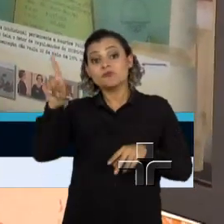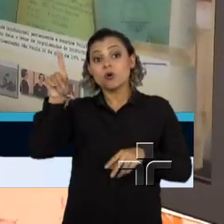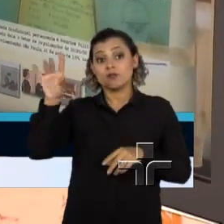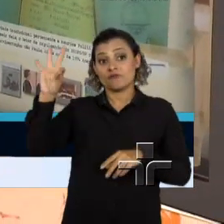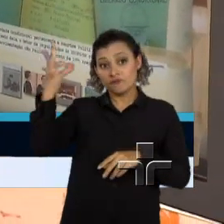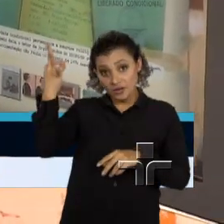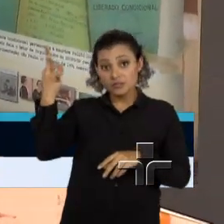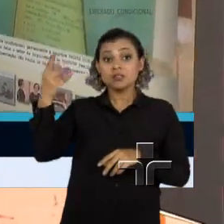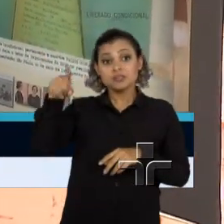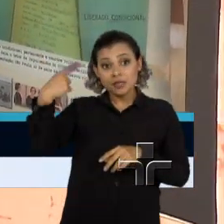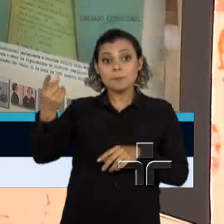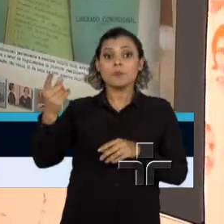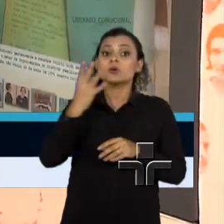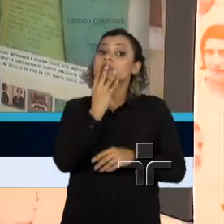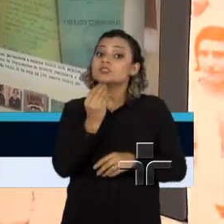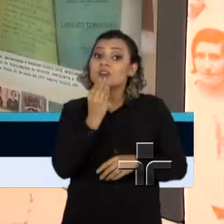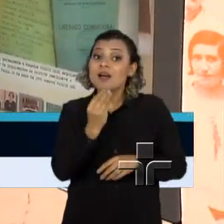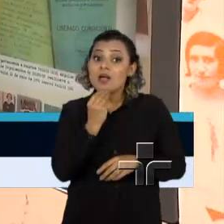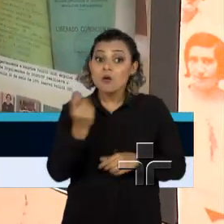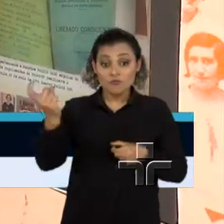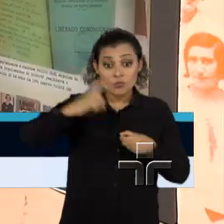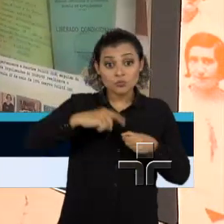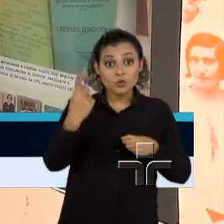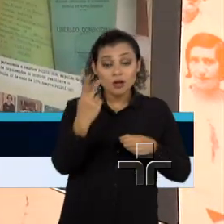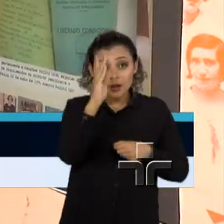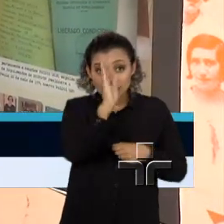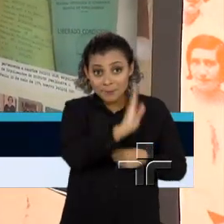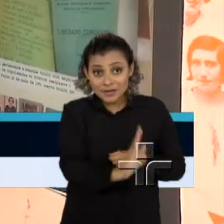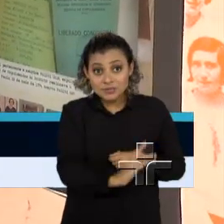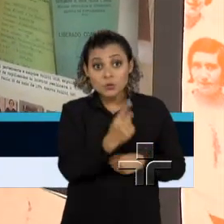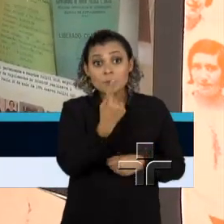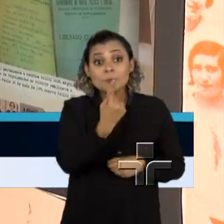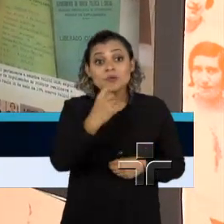e depois Israel. Voltou para o Brasil em